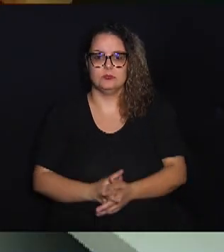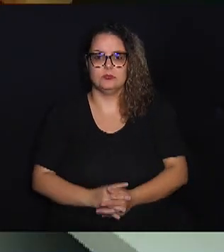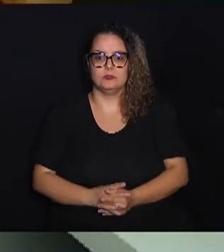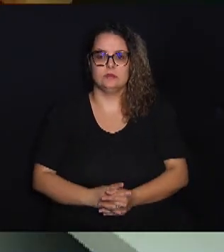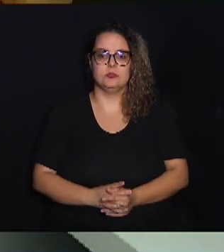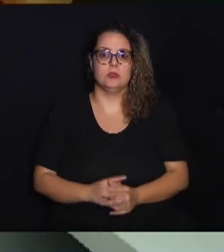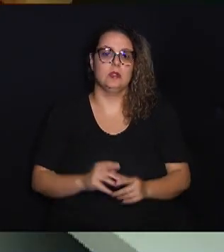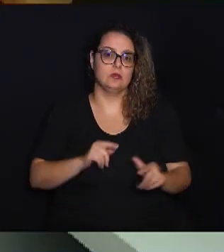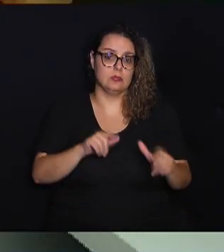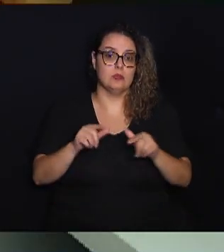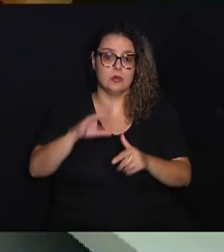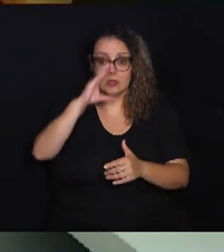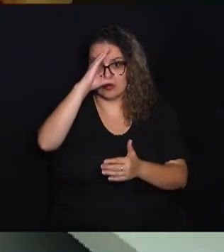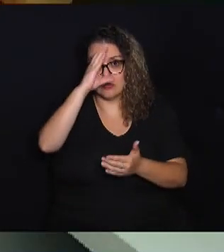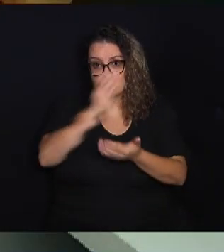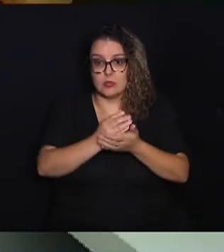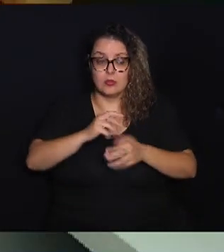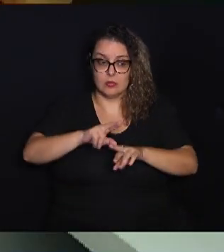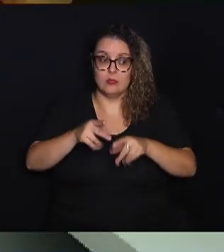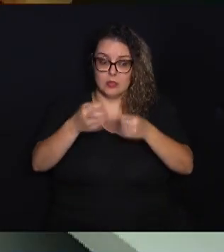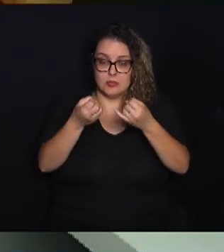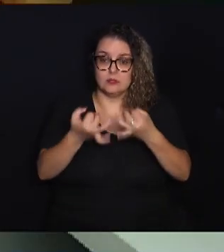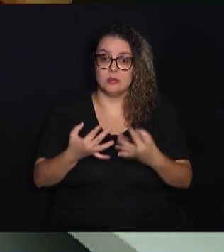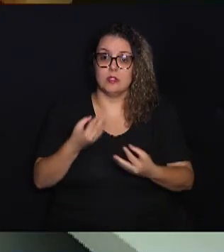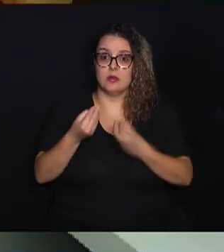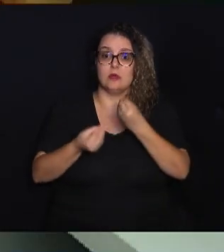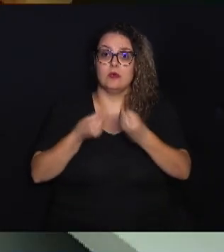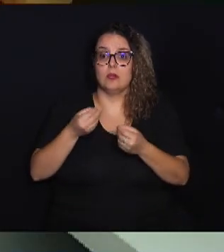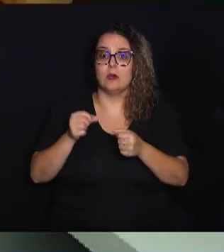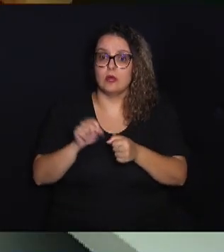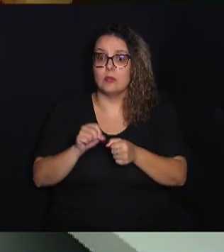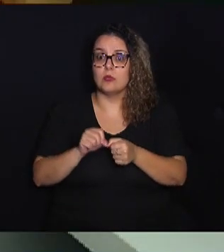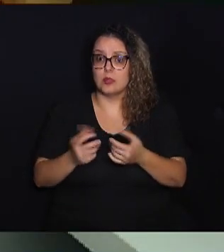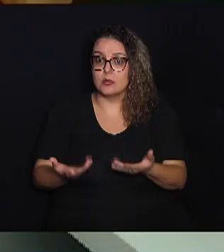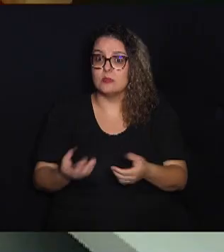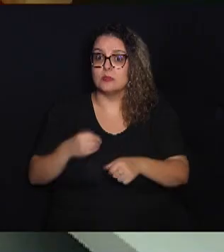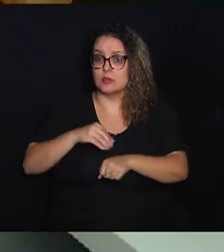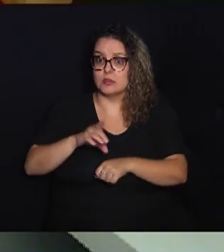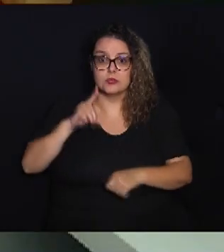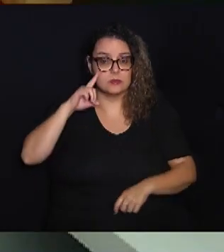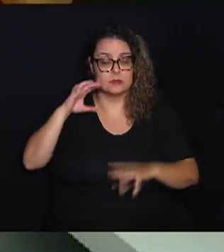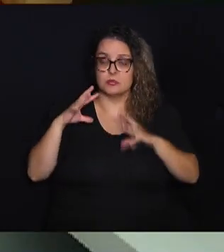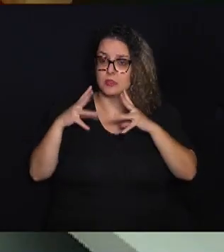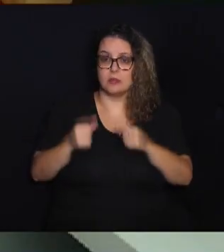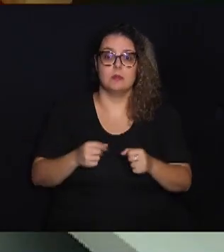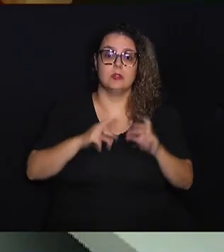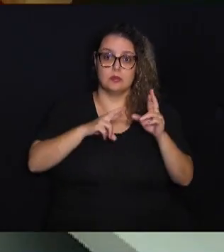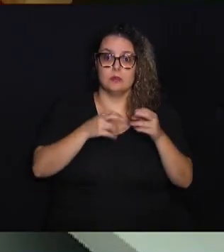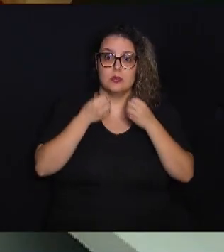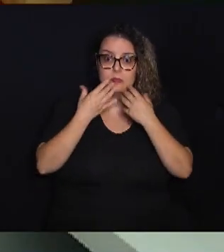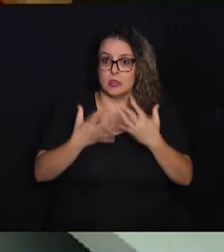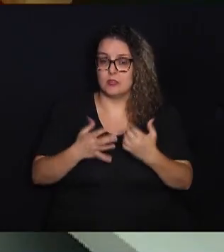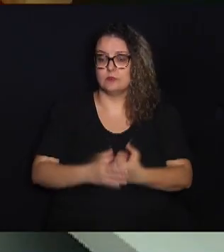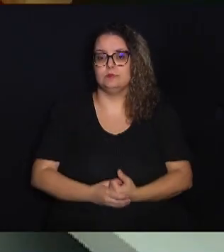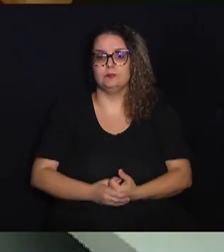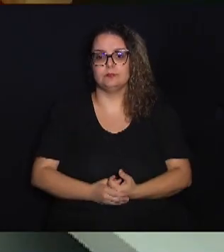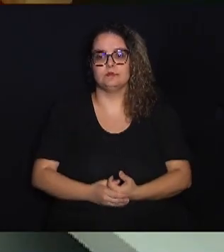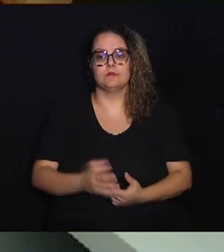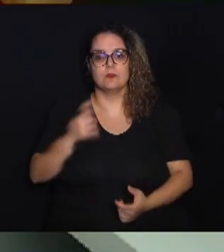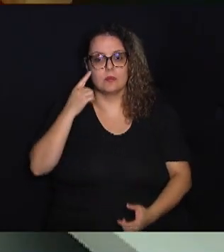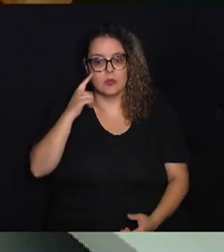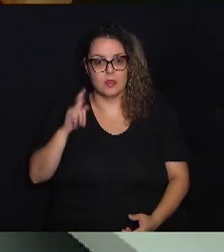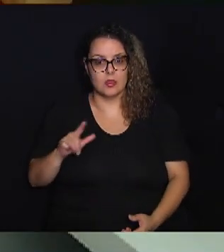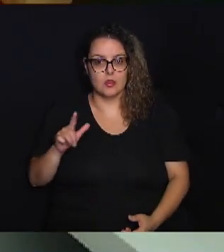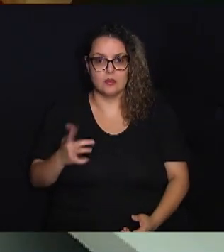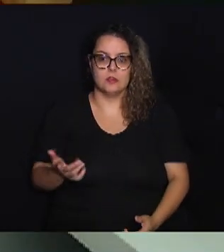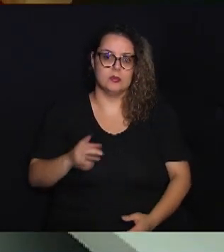locais confiáveis com várias orientações que são dicas gerais para a gente dormir bem, né? Claro que